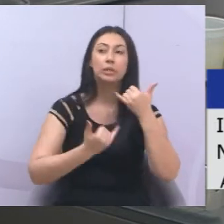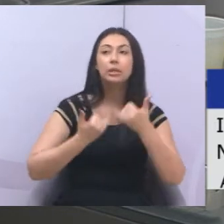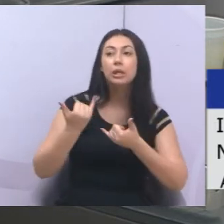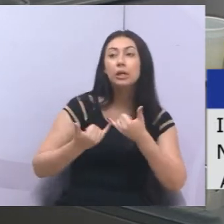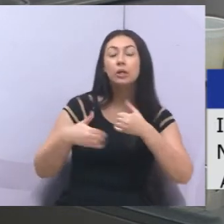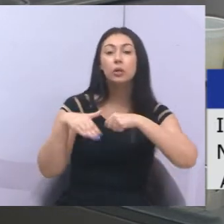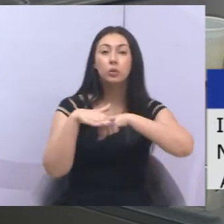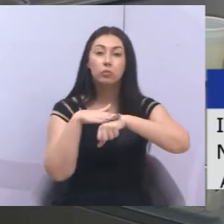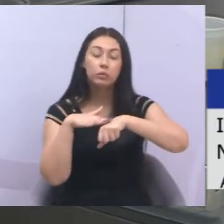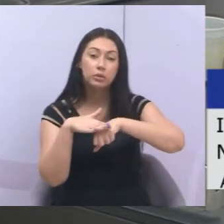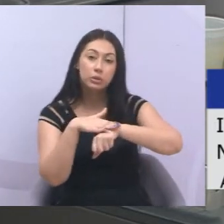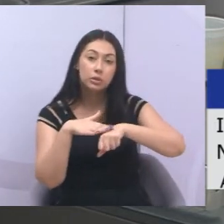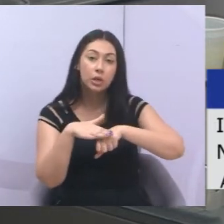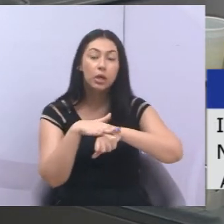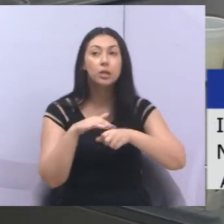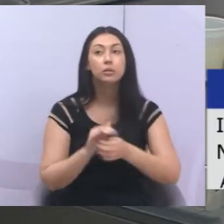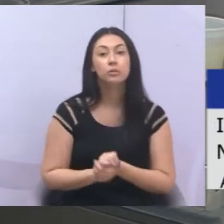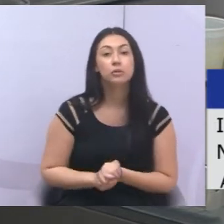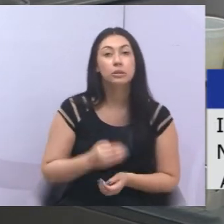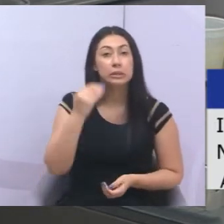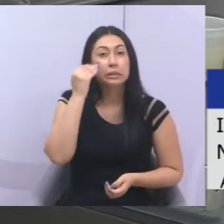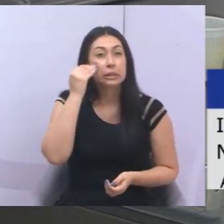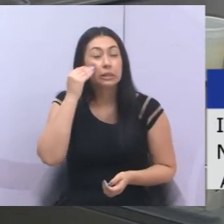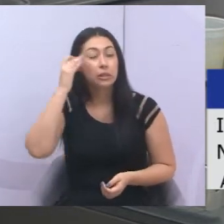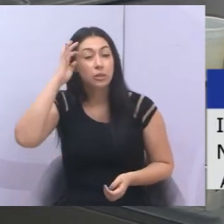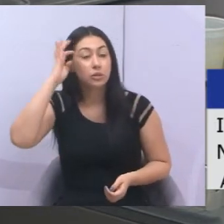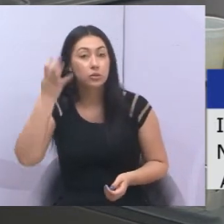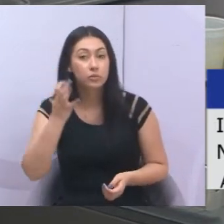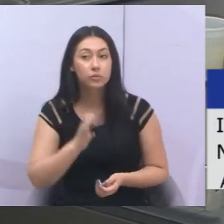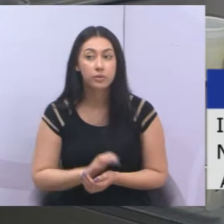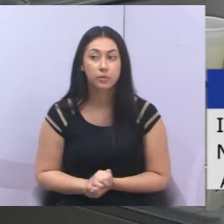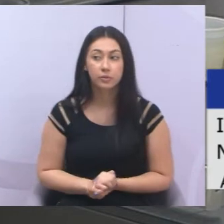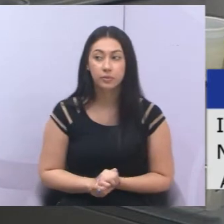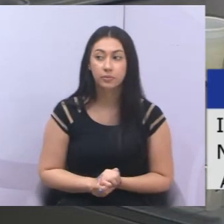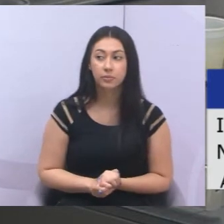brincando, né? Procurando soluções, enfim.